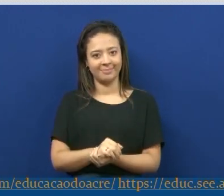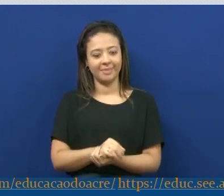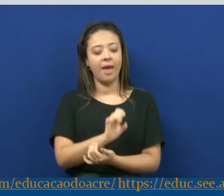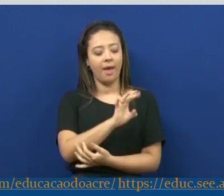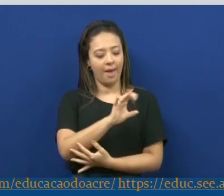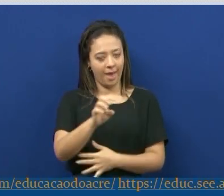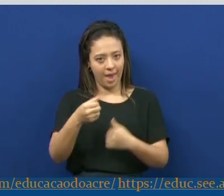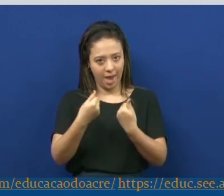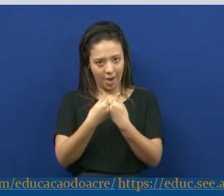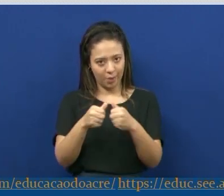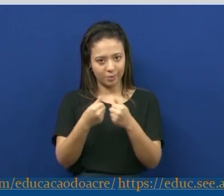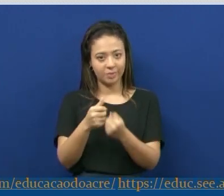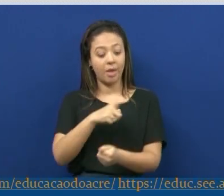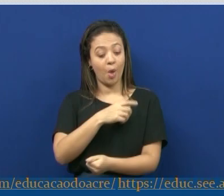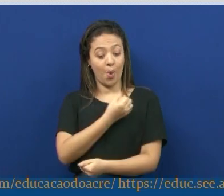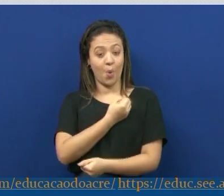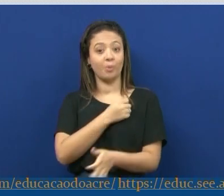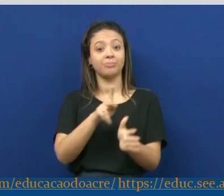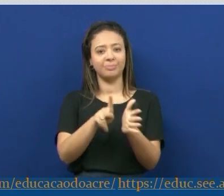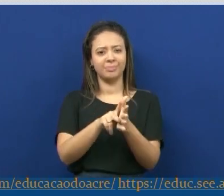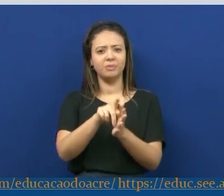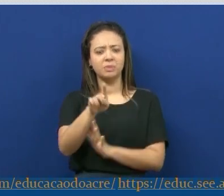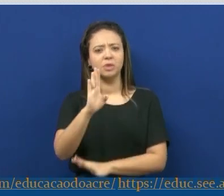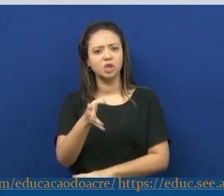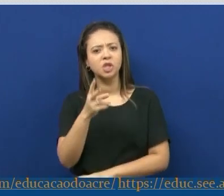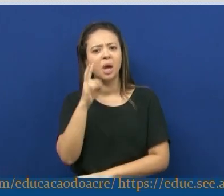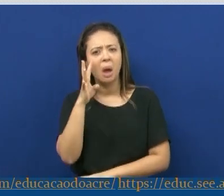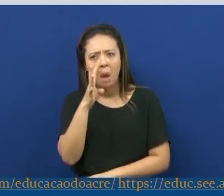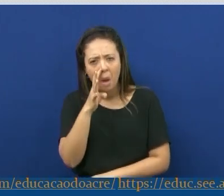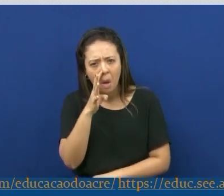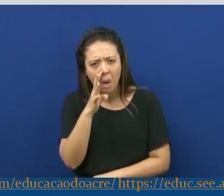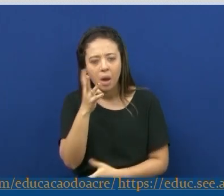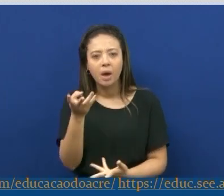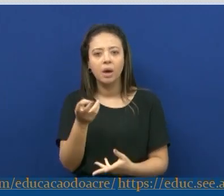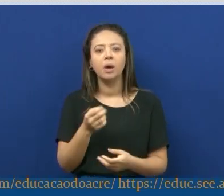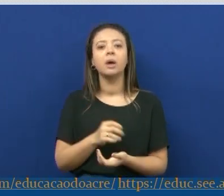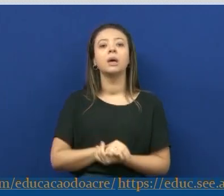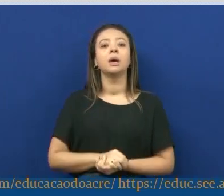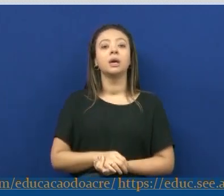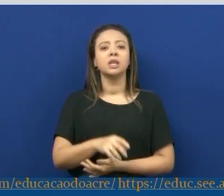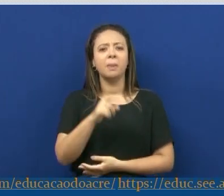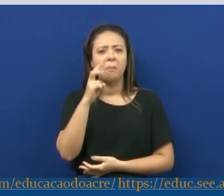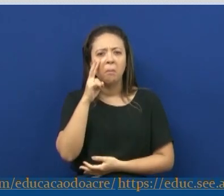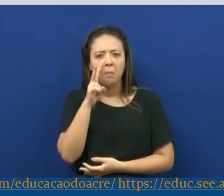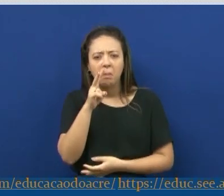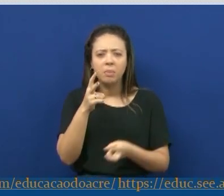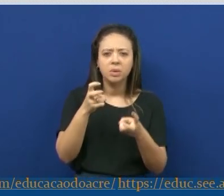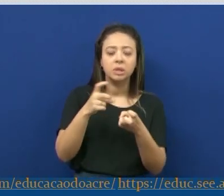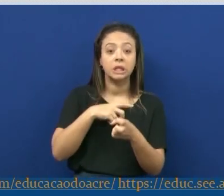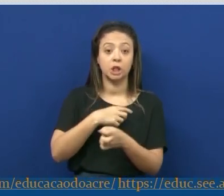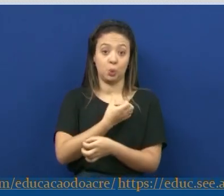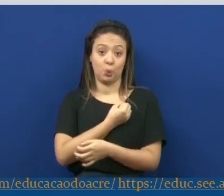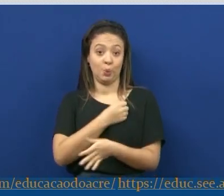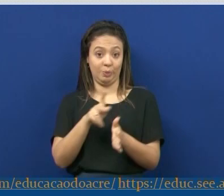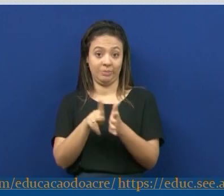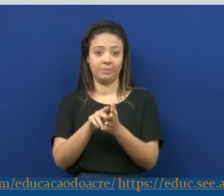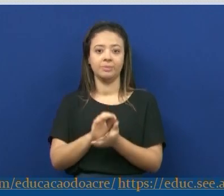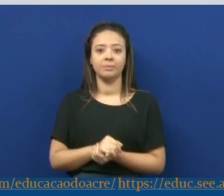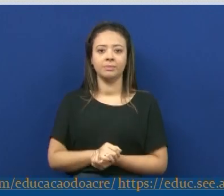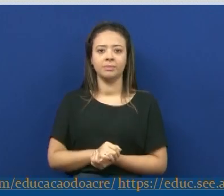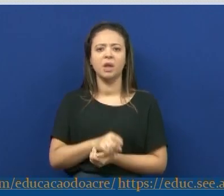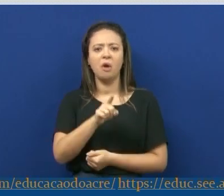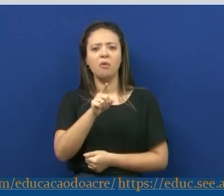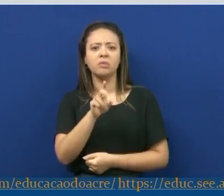tem um número? Você já parou para observar que ele tem um número, um código? E se você anda de